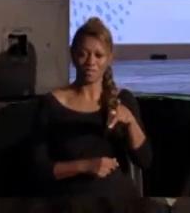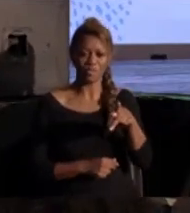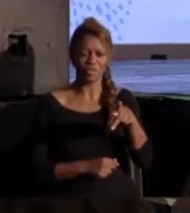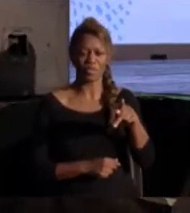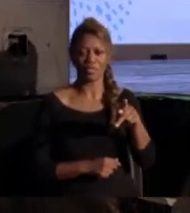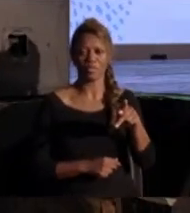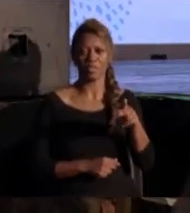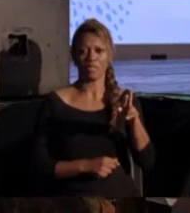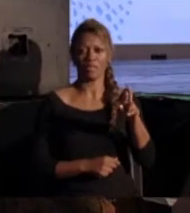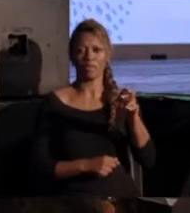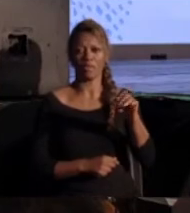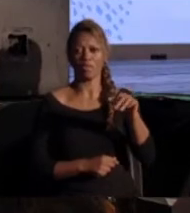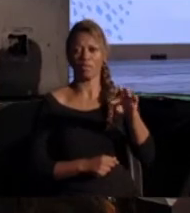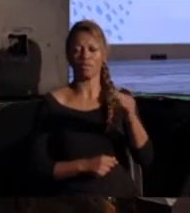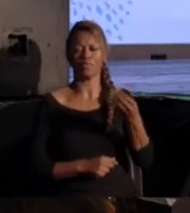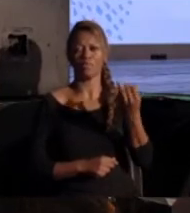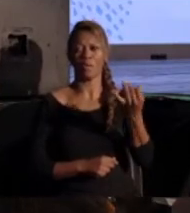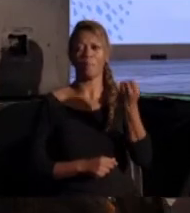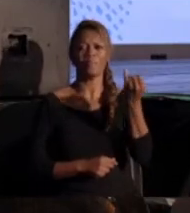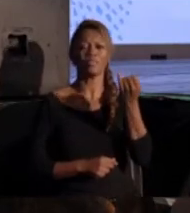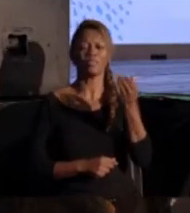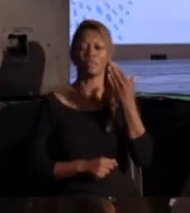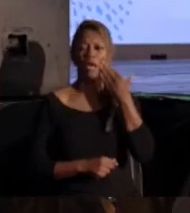sobre como é importante essa